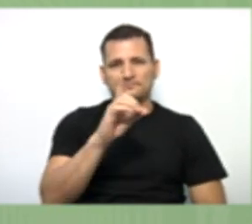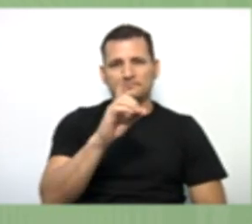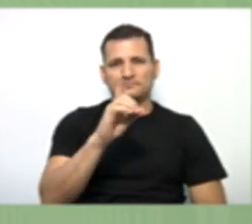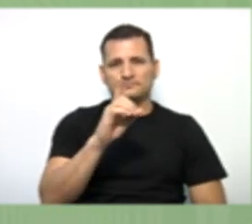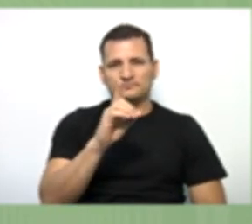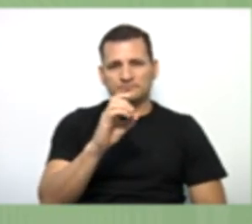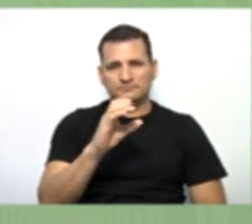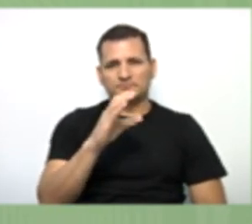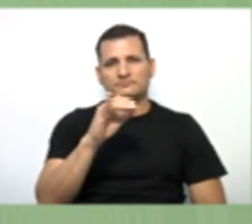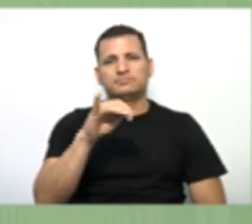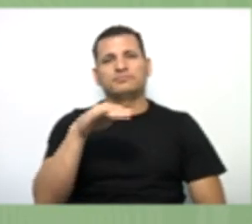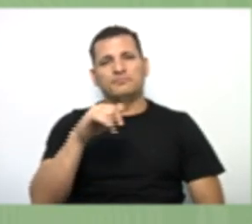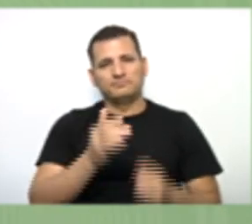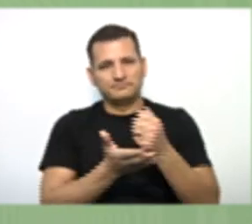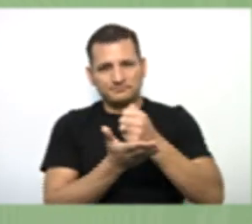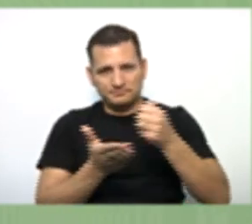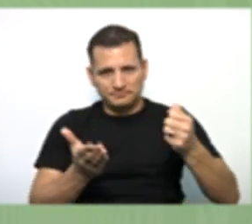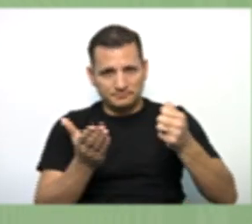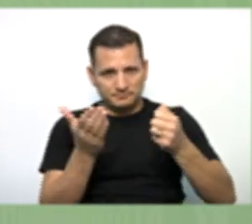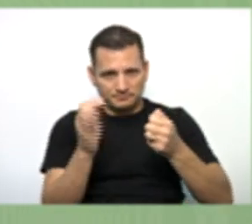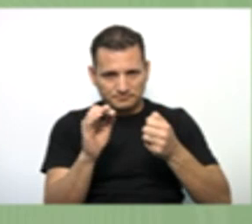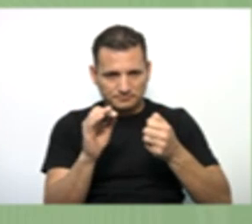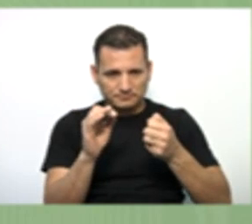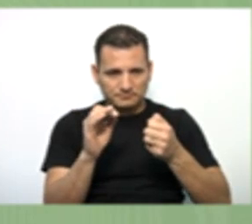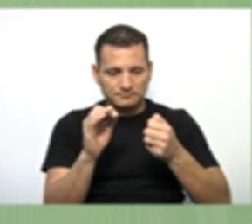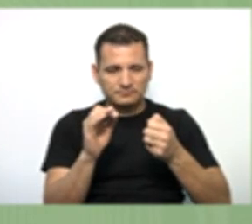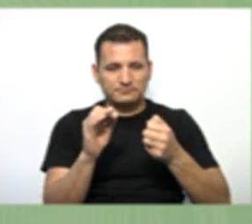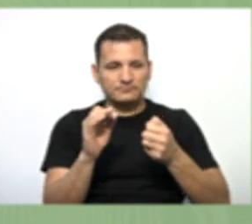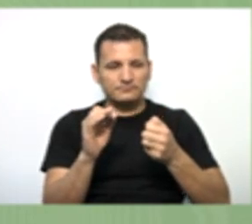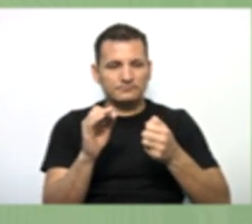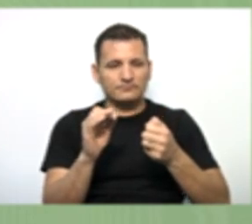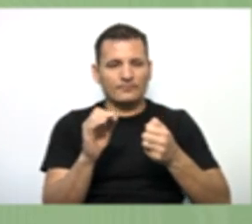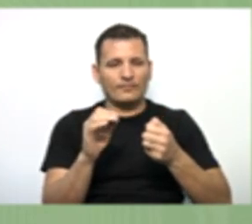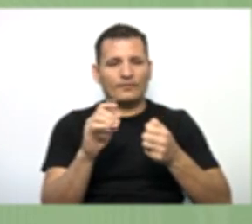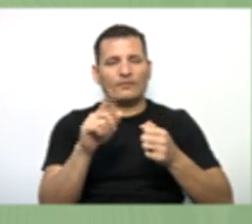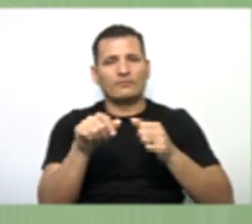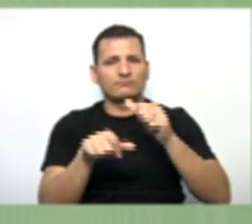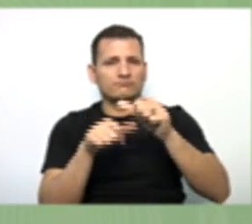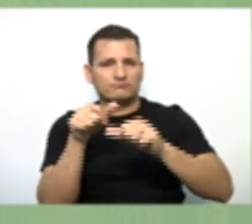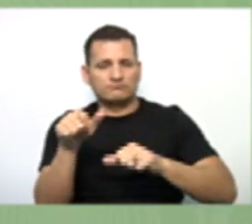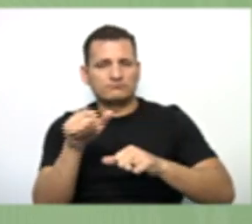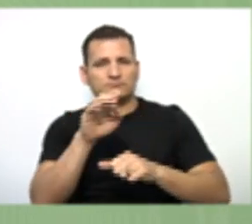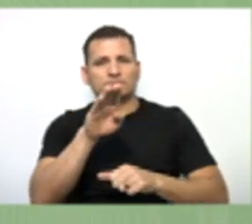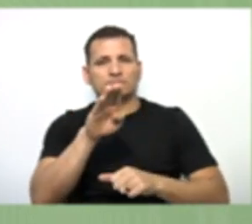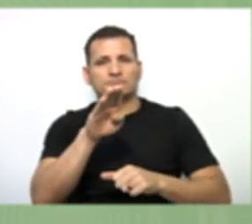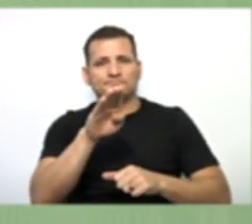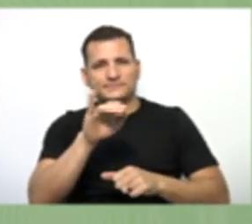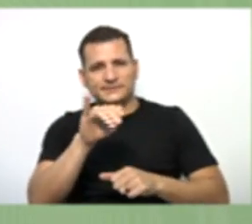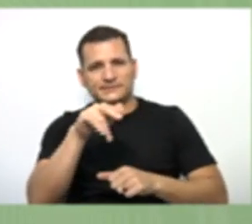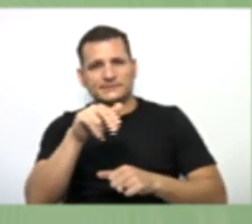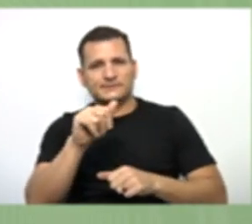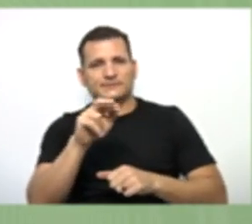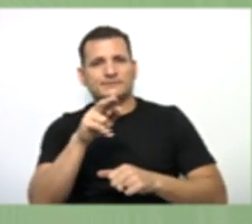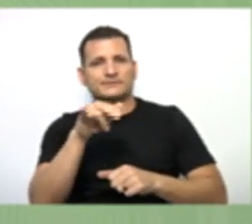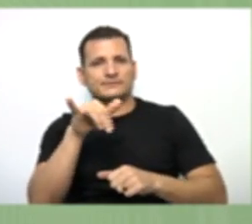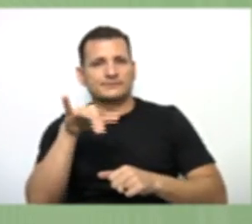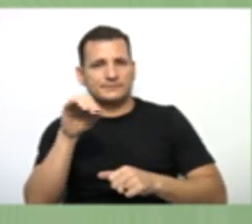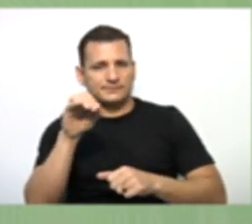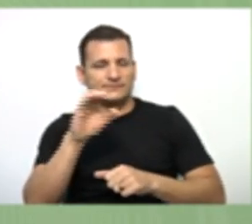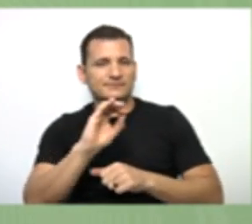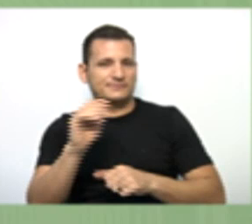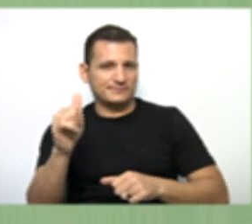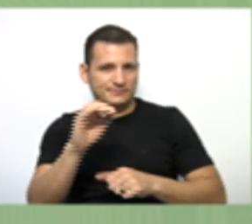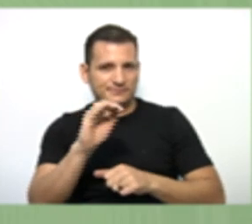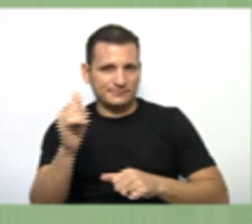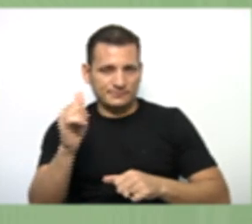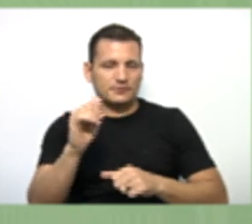para o hexadecimal, do jeito que eu tinha falado, né? A primeira coisa é pegar o decimal e converter para o binário. Depois que eu converto para o binário, aí sim